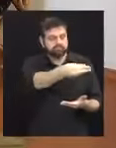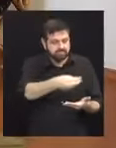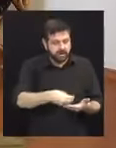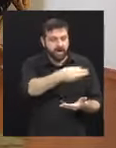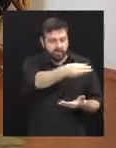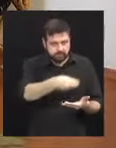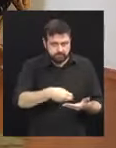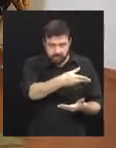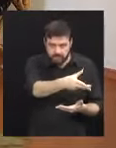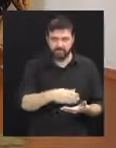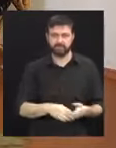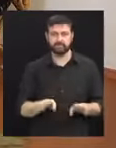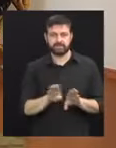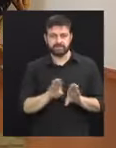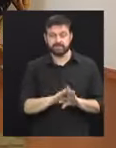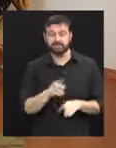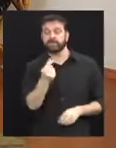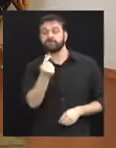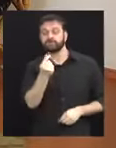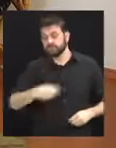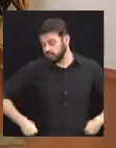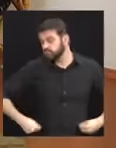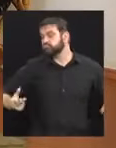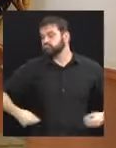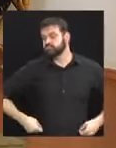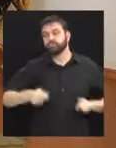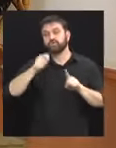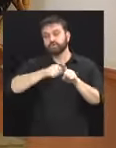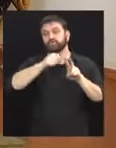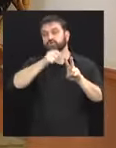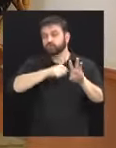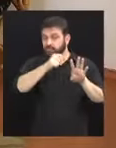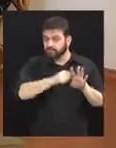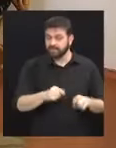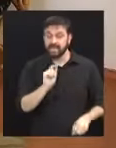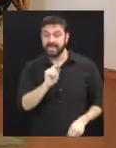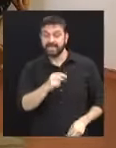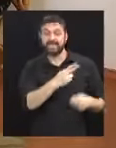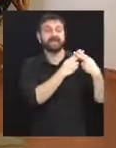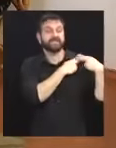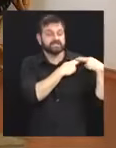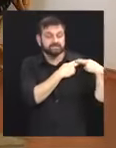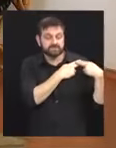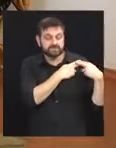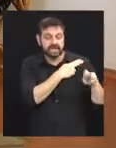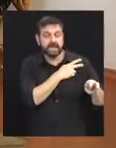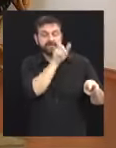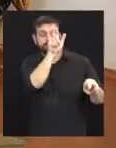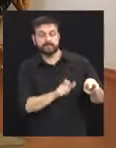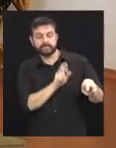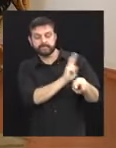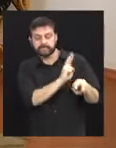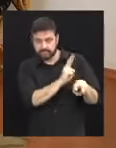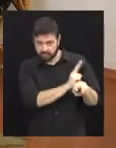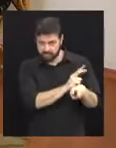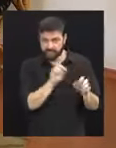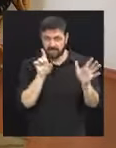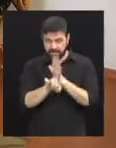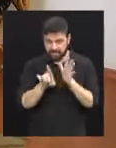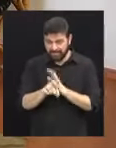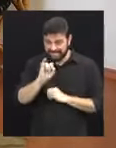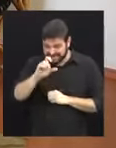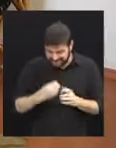que ela indicaria, o quanto ela acha que vai gastar, né? Quem será o responsável principal, se ela vai ter condição de correr